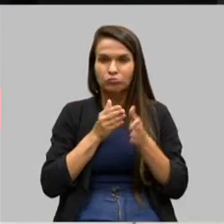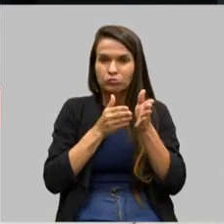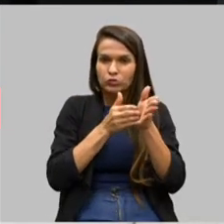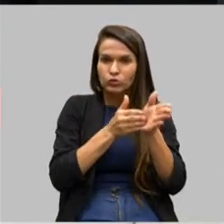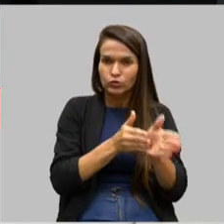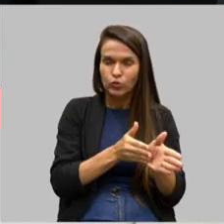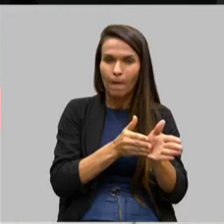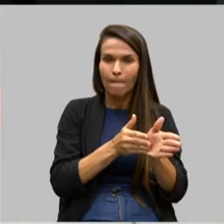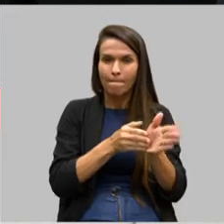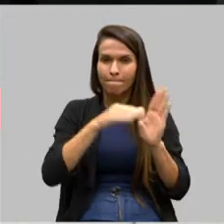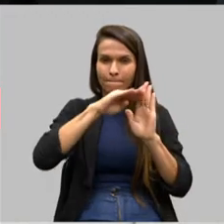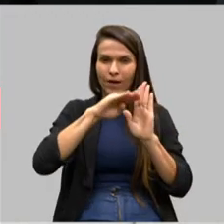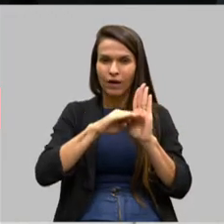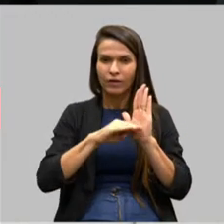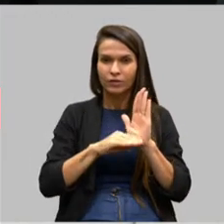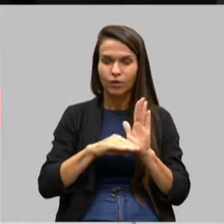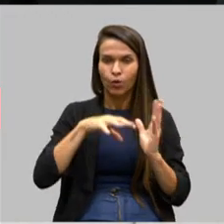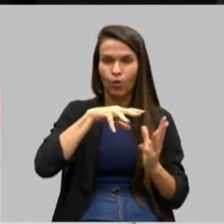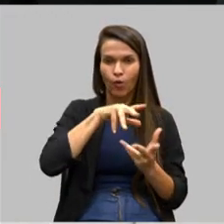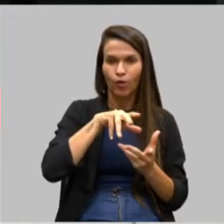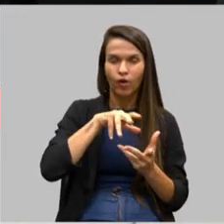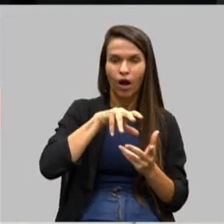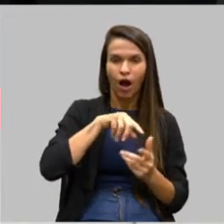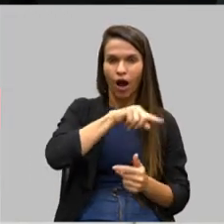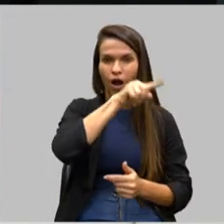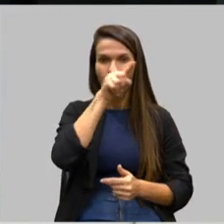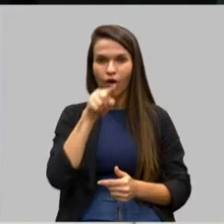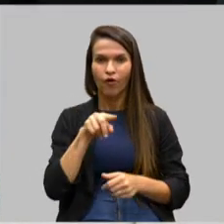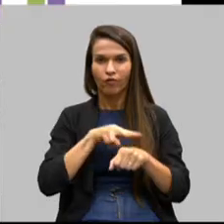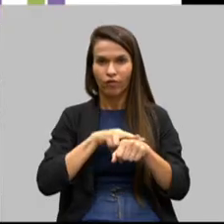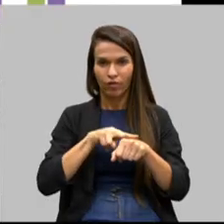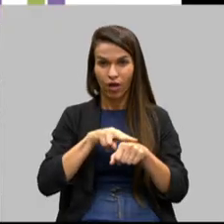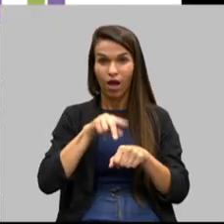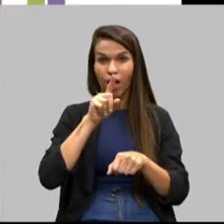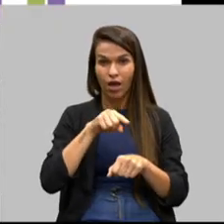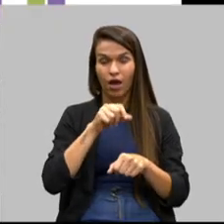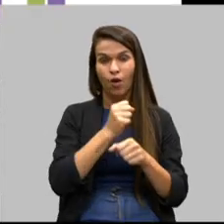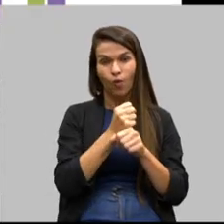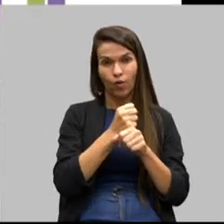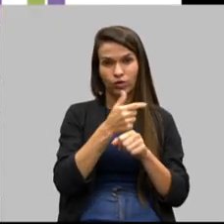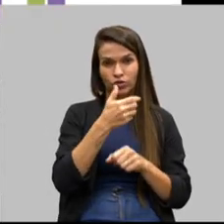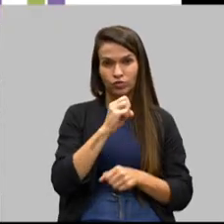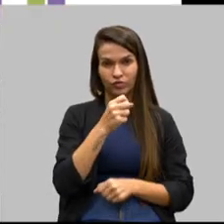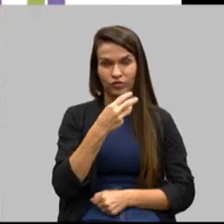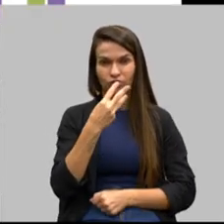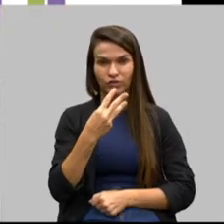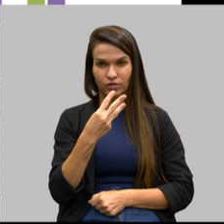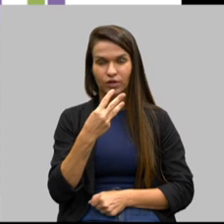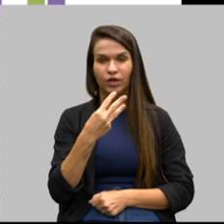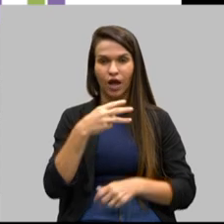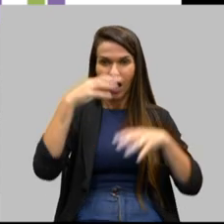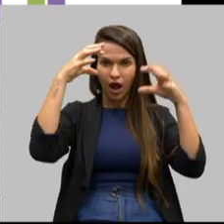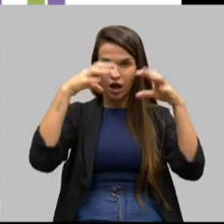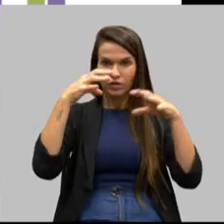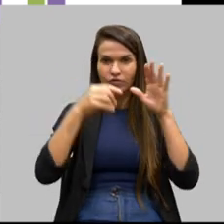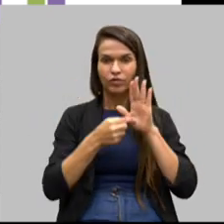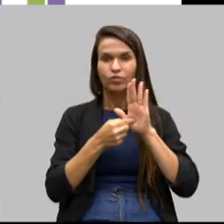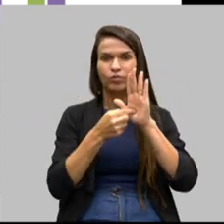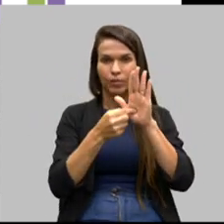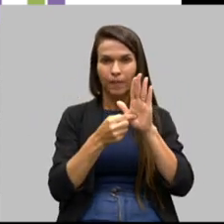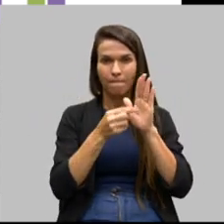A curva em verde é o ano de 2023. As linhas, a chuva está mostrada em